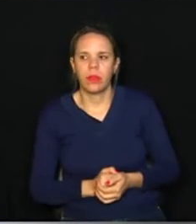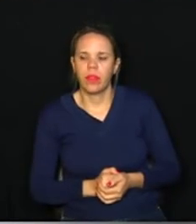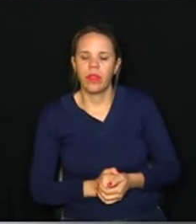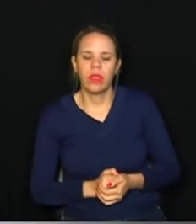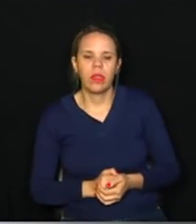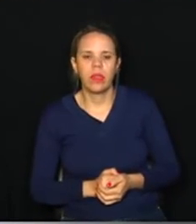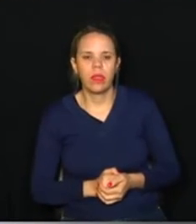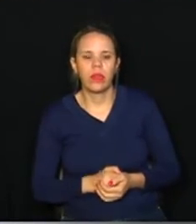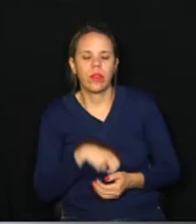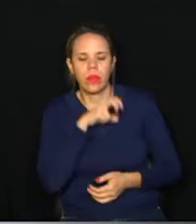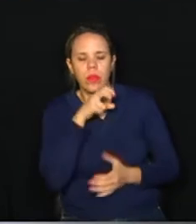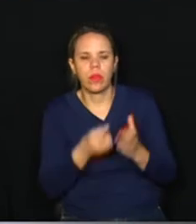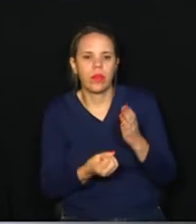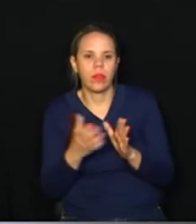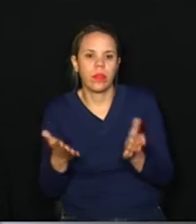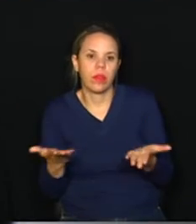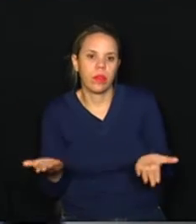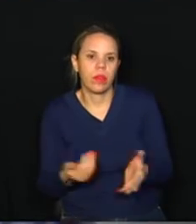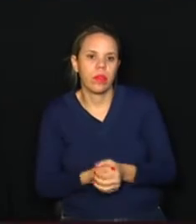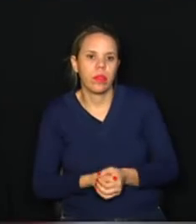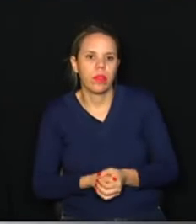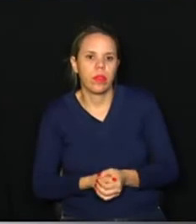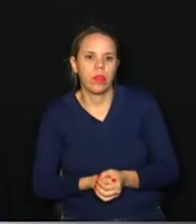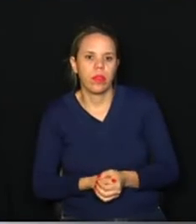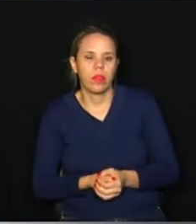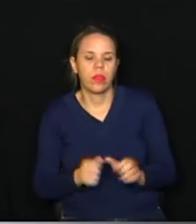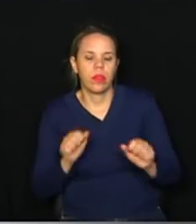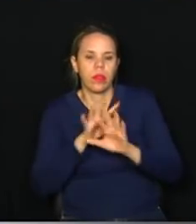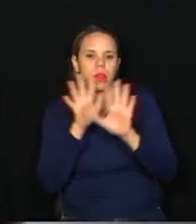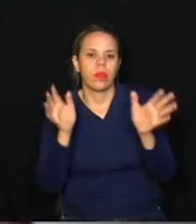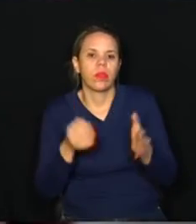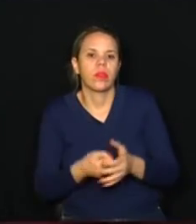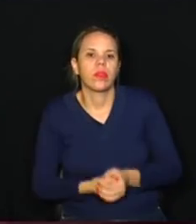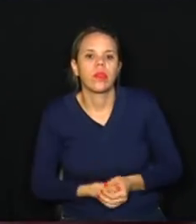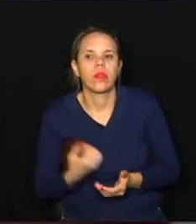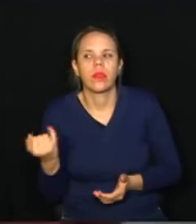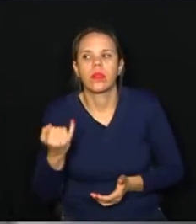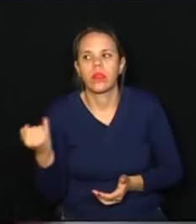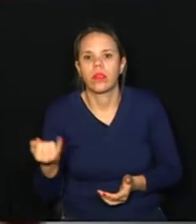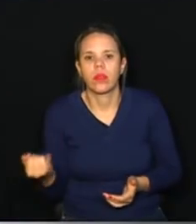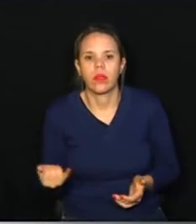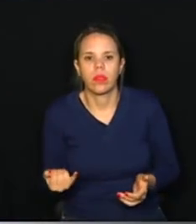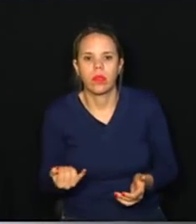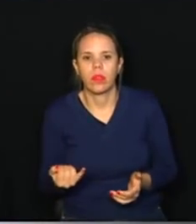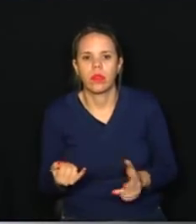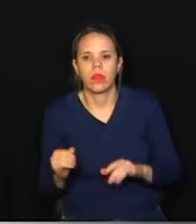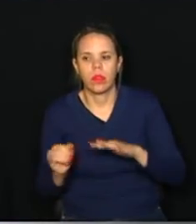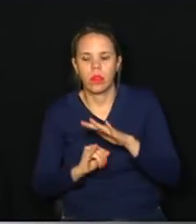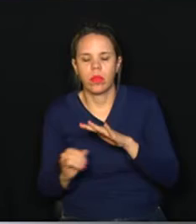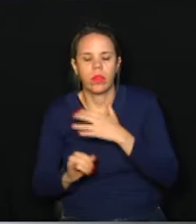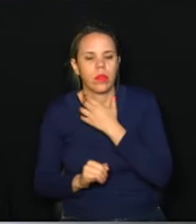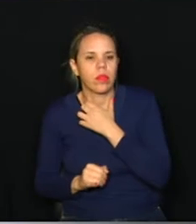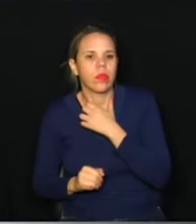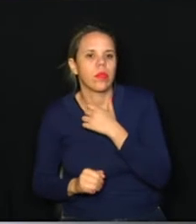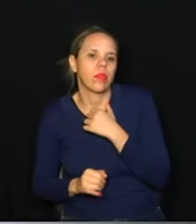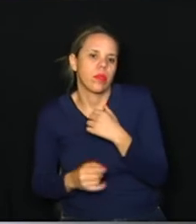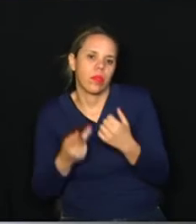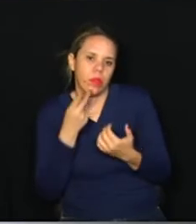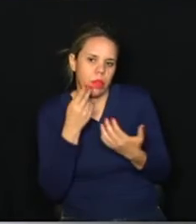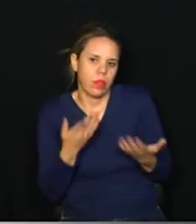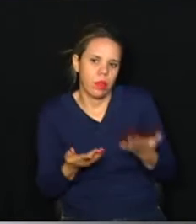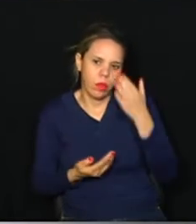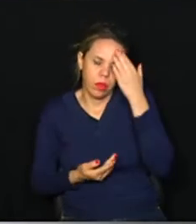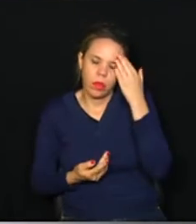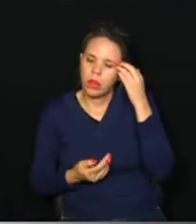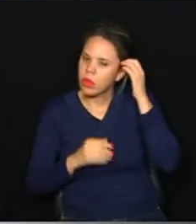Butantan produz. Então, isso deixa claro a importância dessas instituições. A Helena